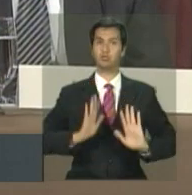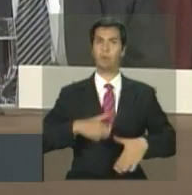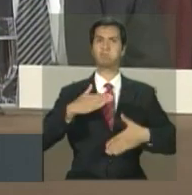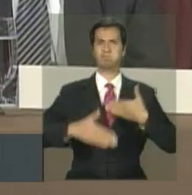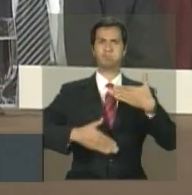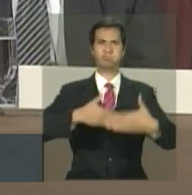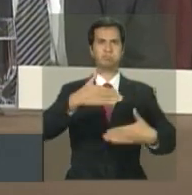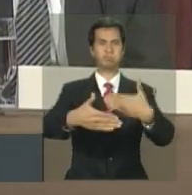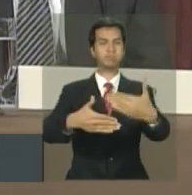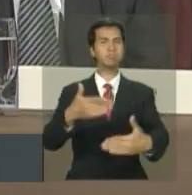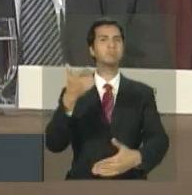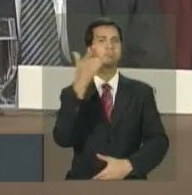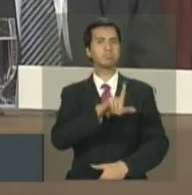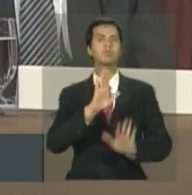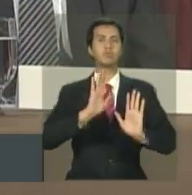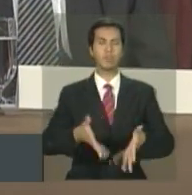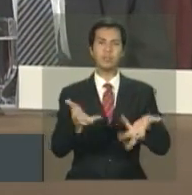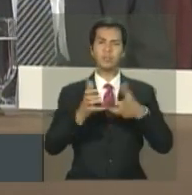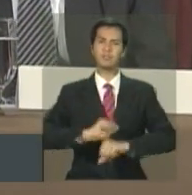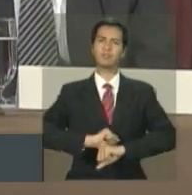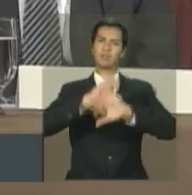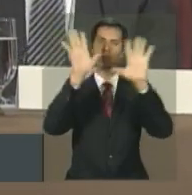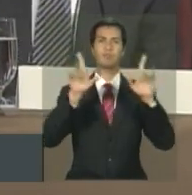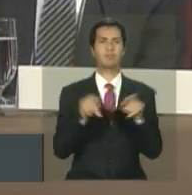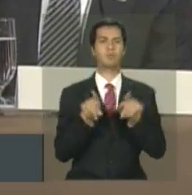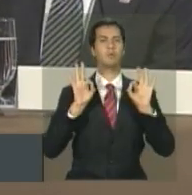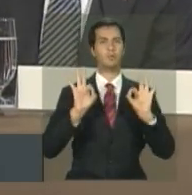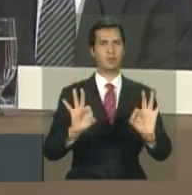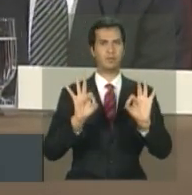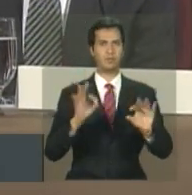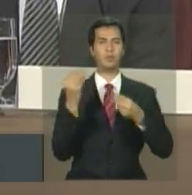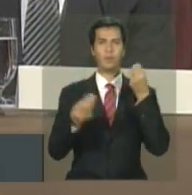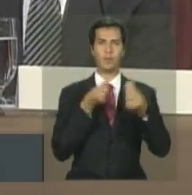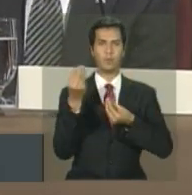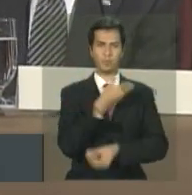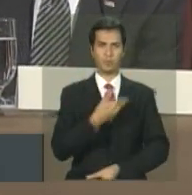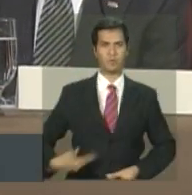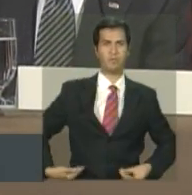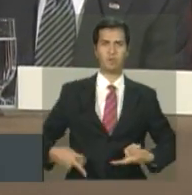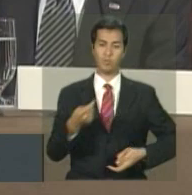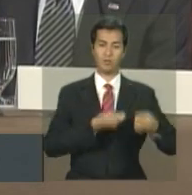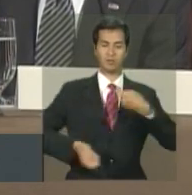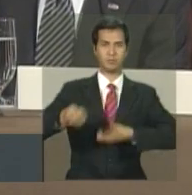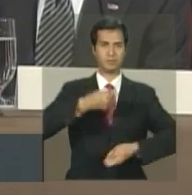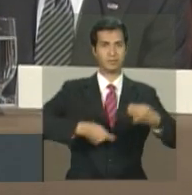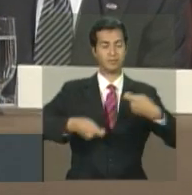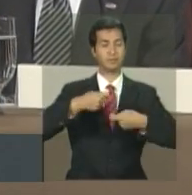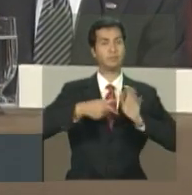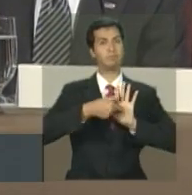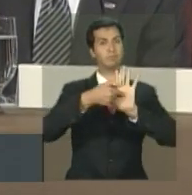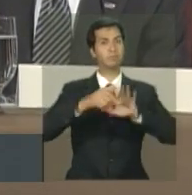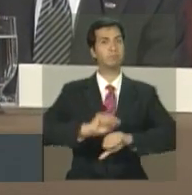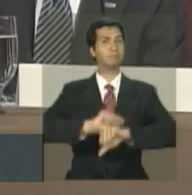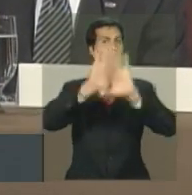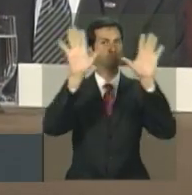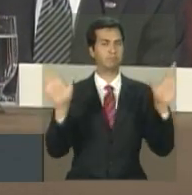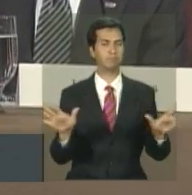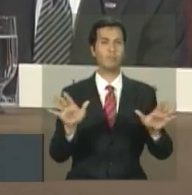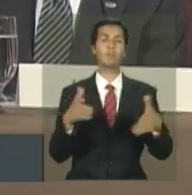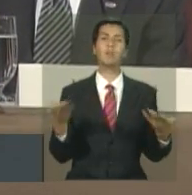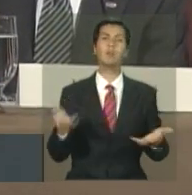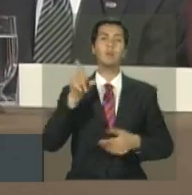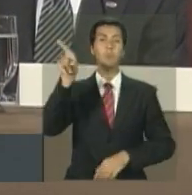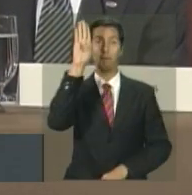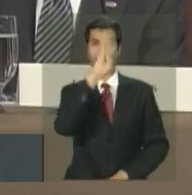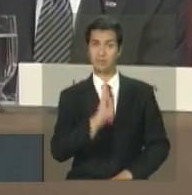com a transparência, a qualidade e a abertura da gestão pública. A ideia do governo aberto